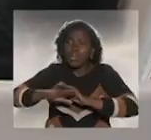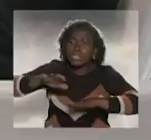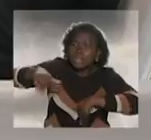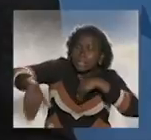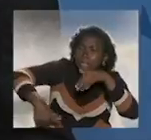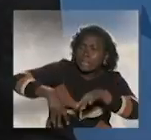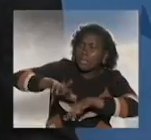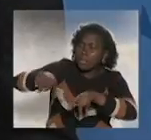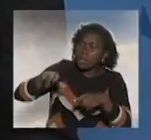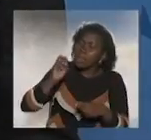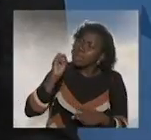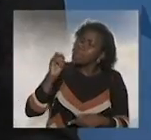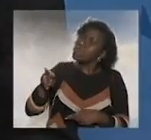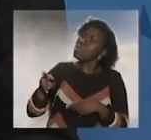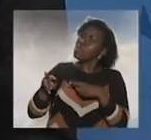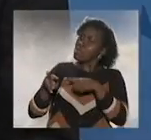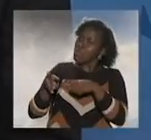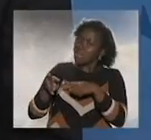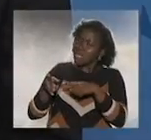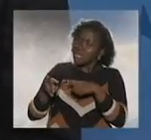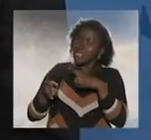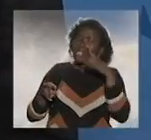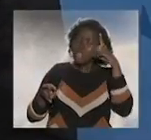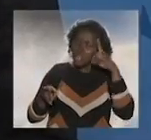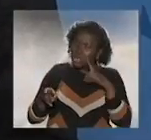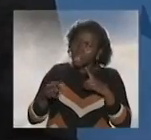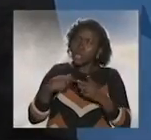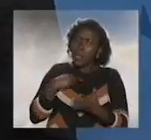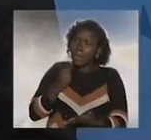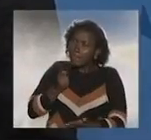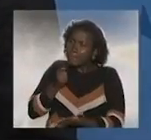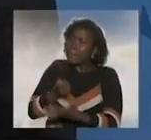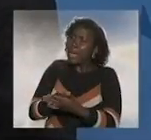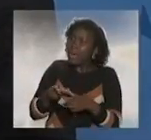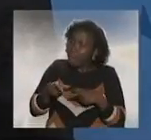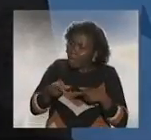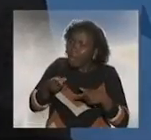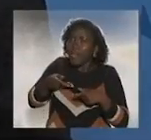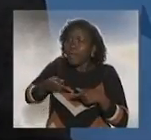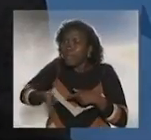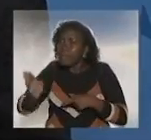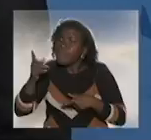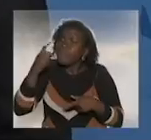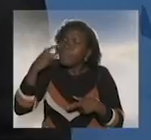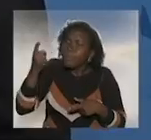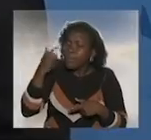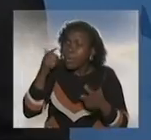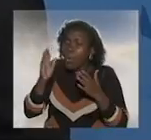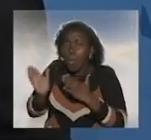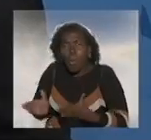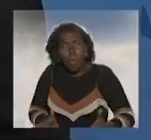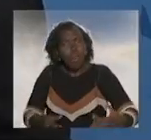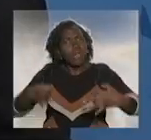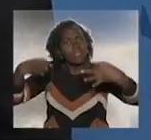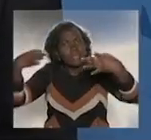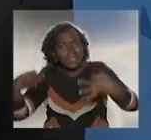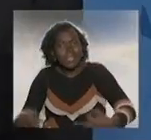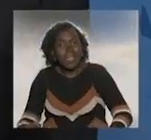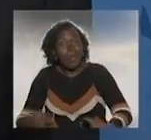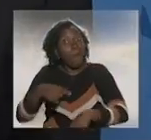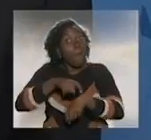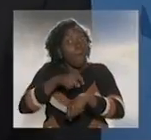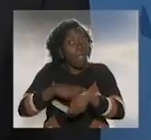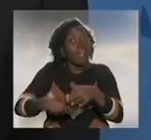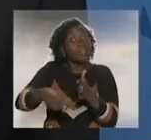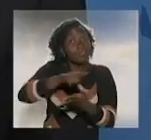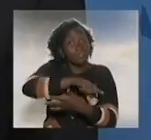basquete, qualquer que seja a modalidade, com o direito do torcedor pagar o seu ingresso e ver aquilo que ele quer de forma organizada, clara, com